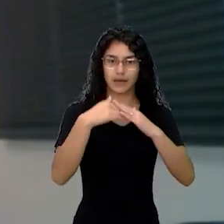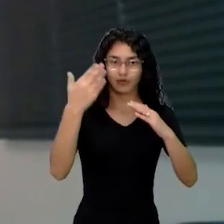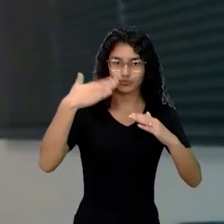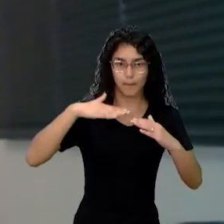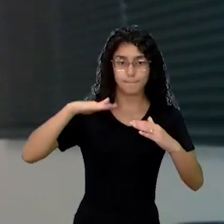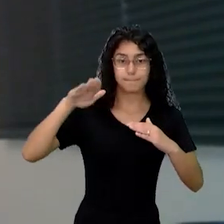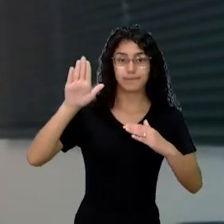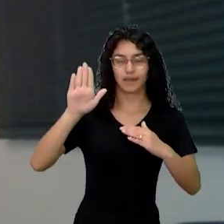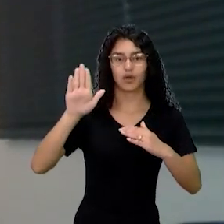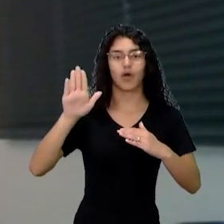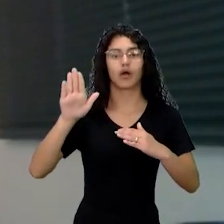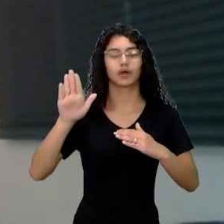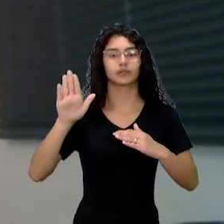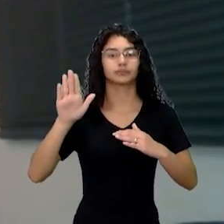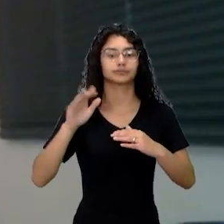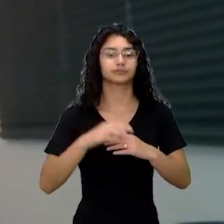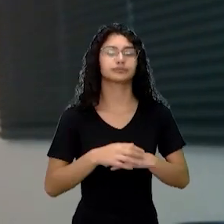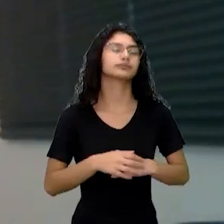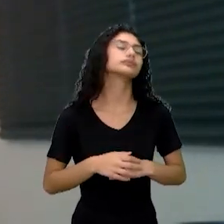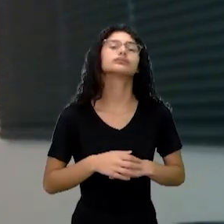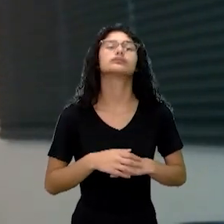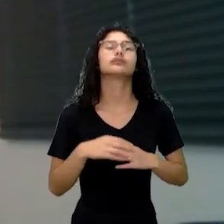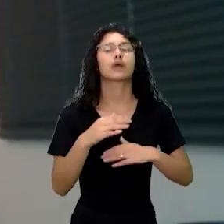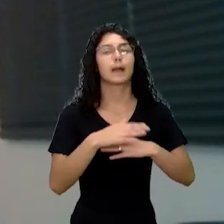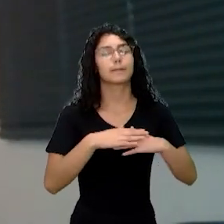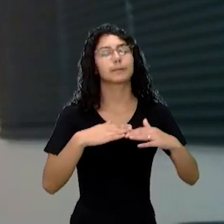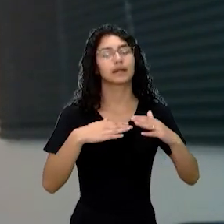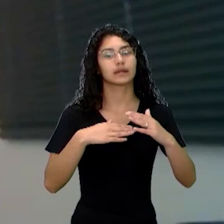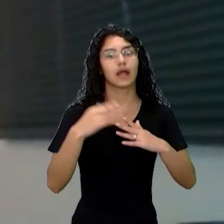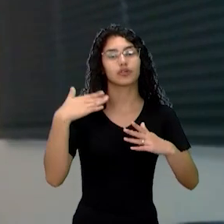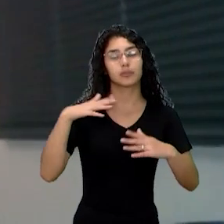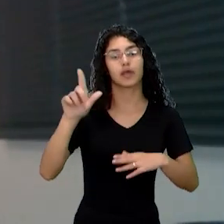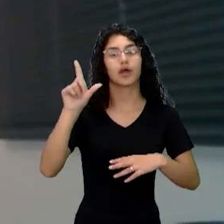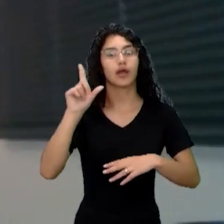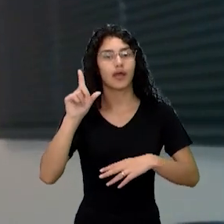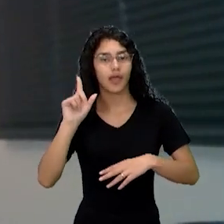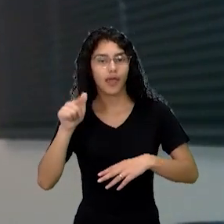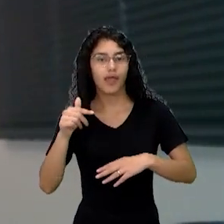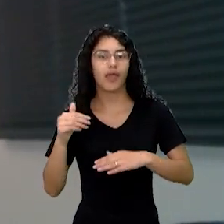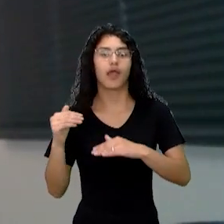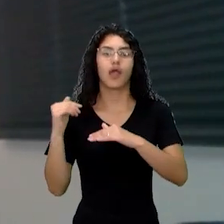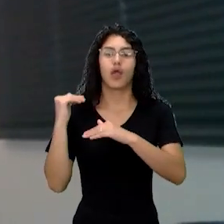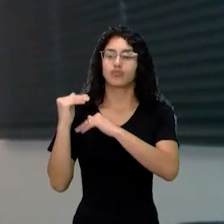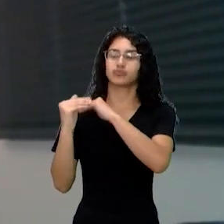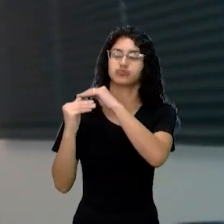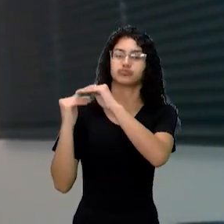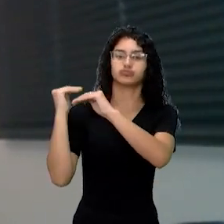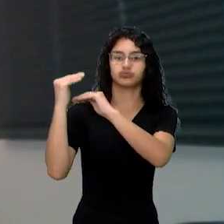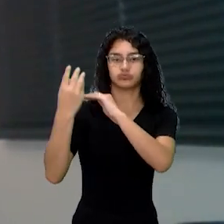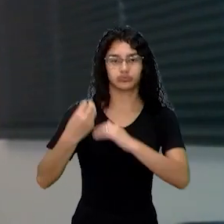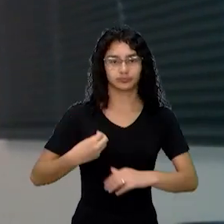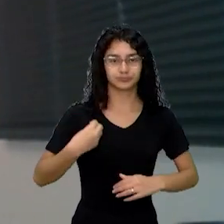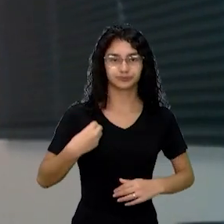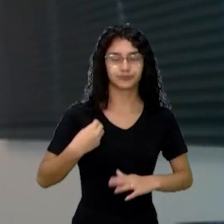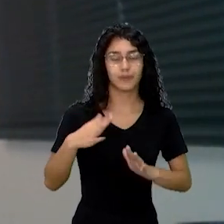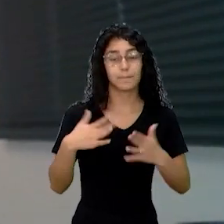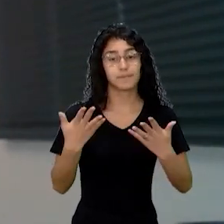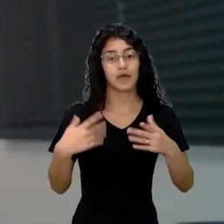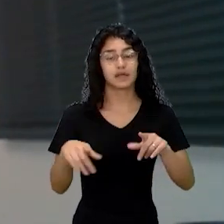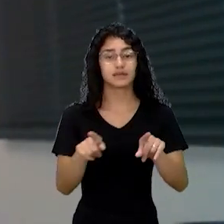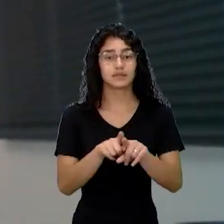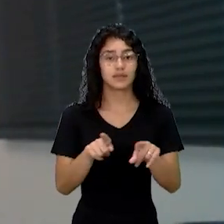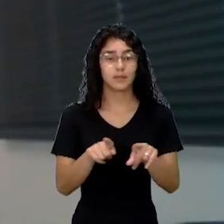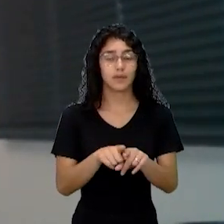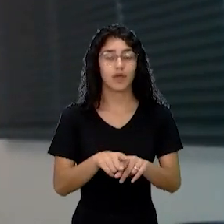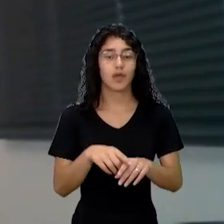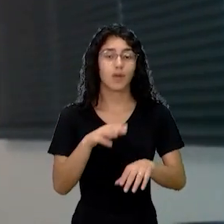e a habilidade acima da média é um componente que vai se desenvolvendo ao longo da vida e permanece estável, mas, ao mesmo tempo, é uma